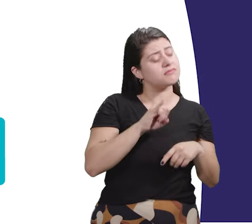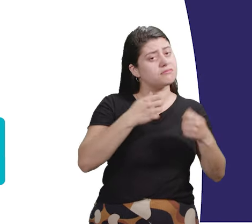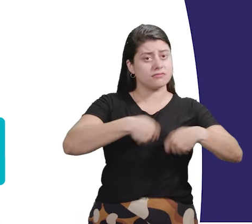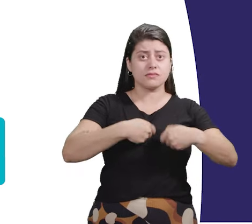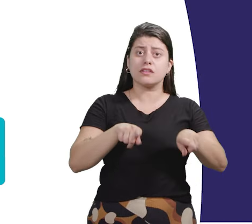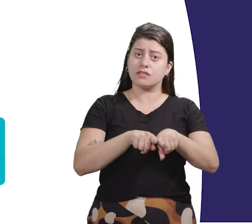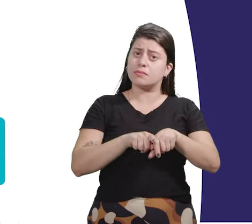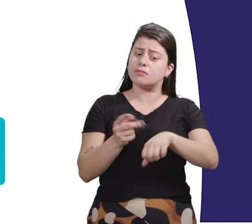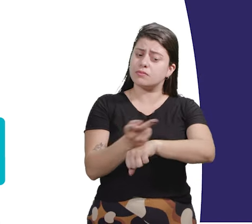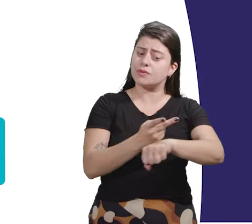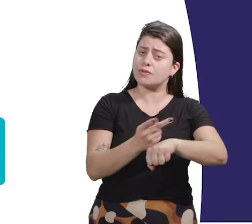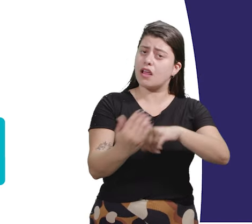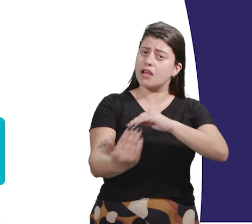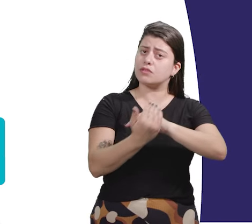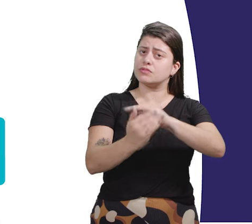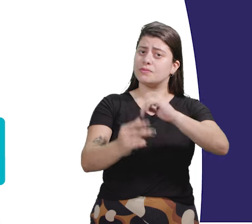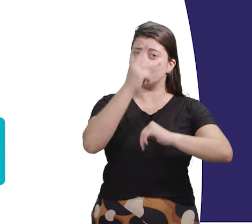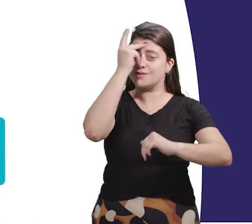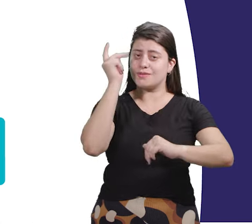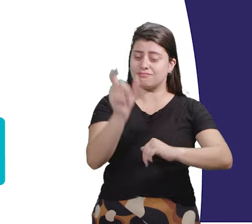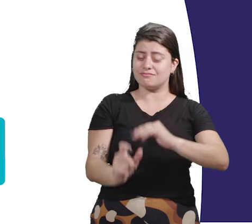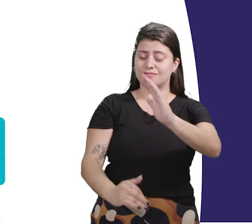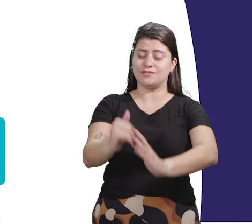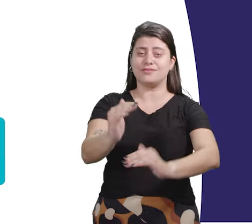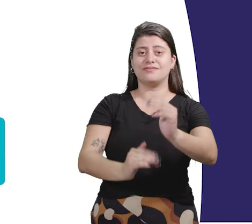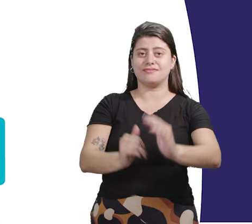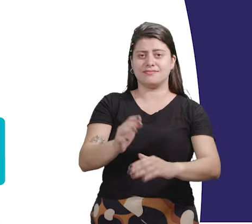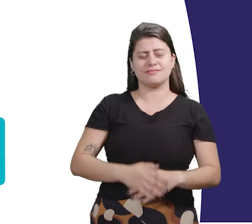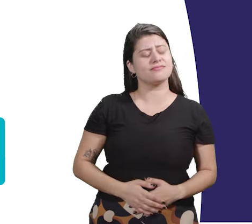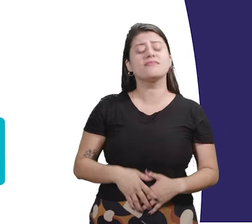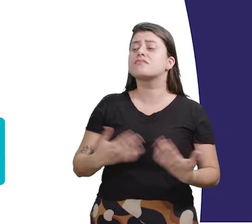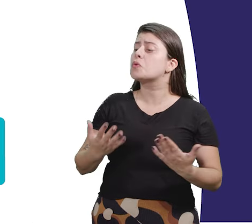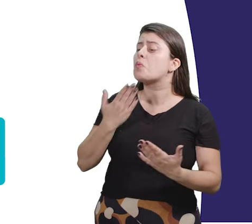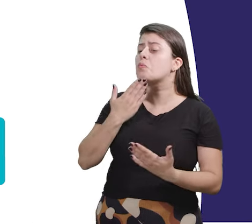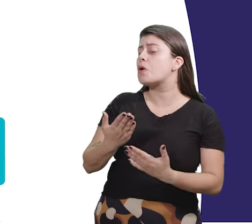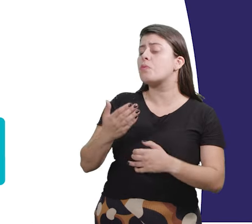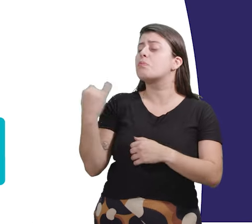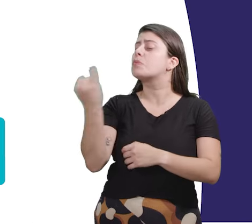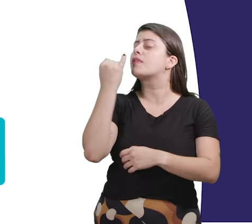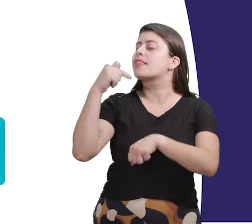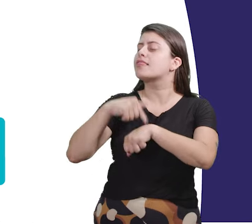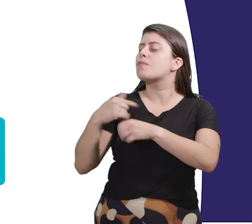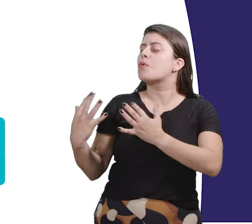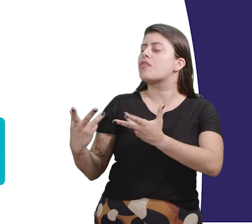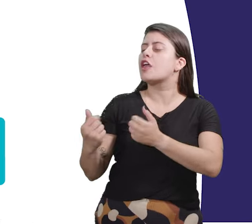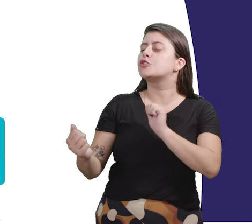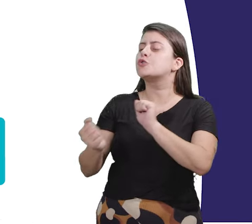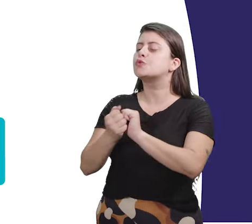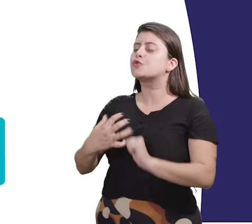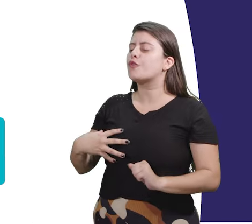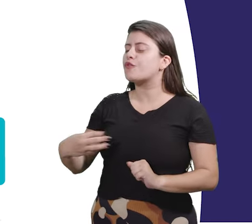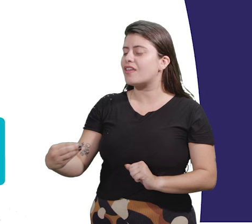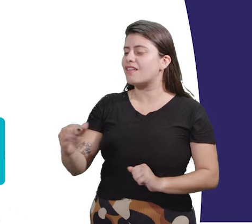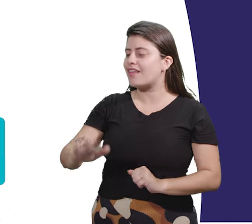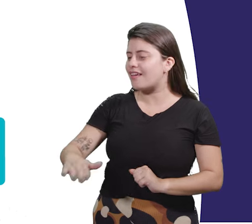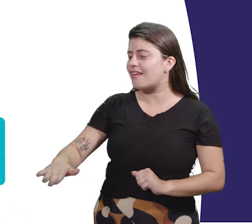profissional também. E qual é a importância do tempo de qualidade com os nossos filhos, com as nossas crianças? O tempo de qualidade